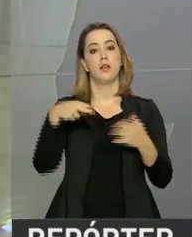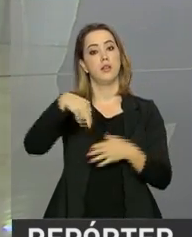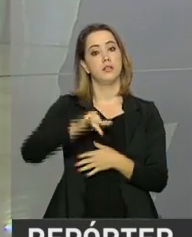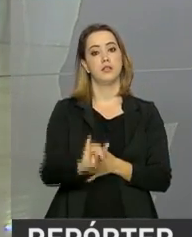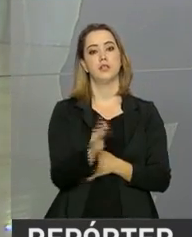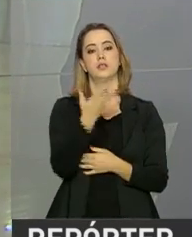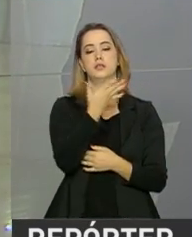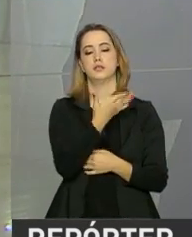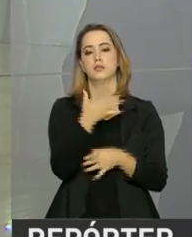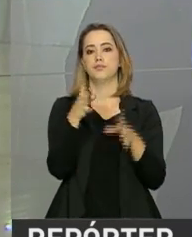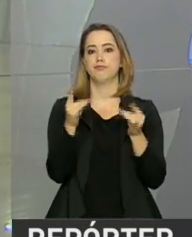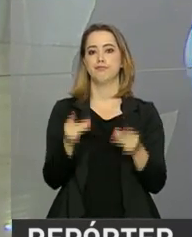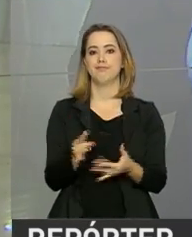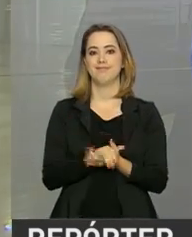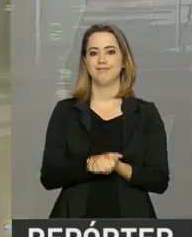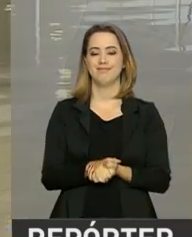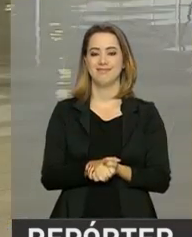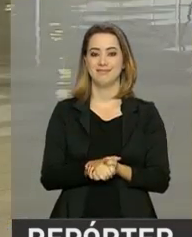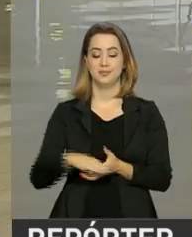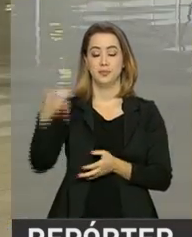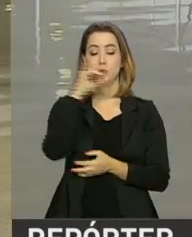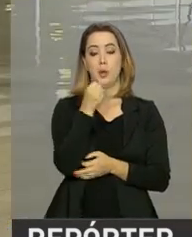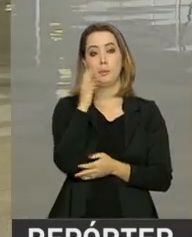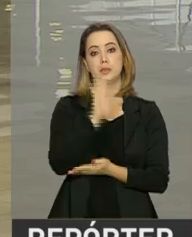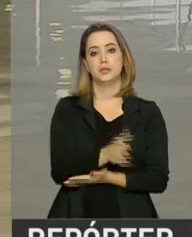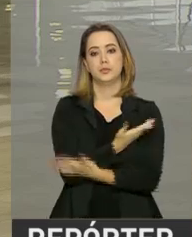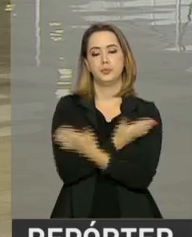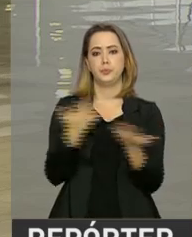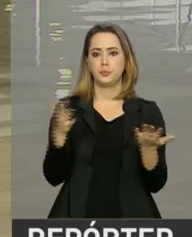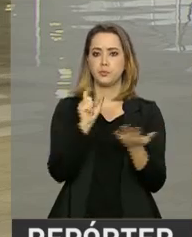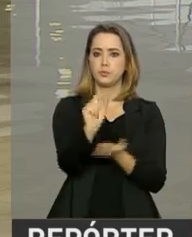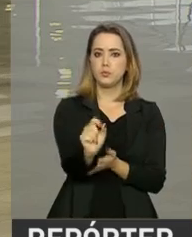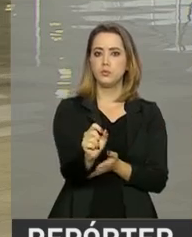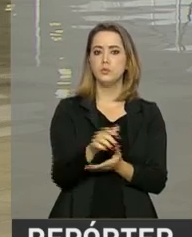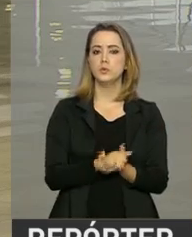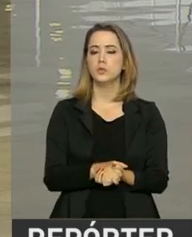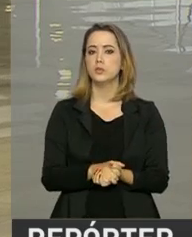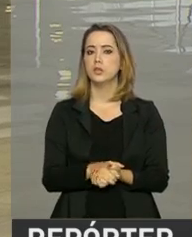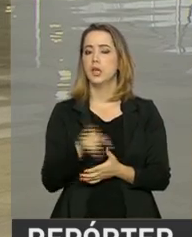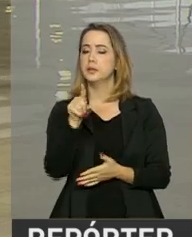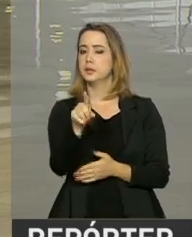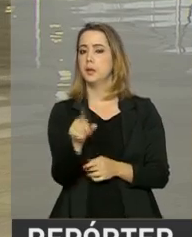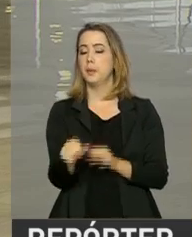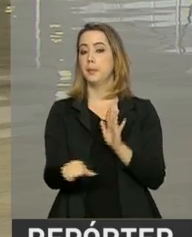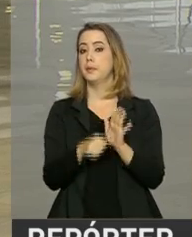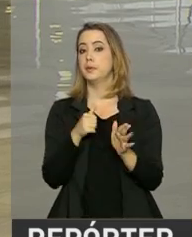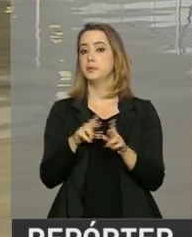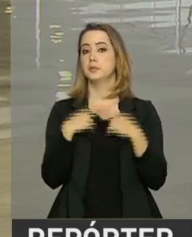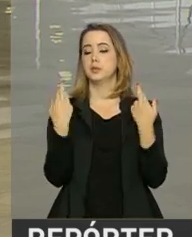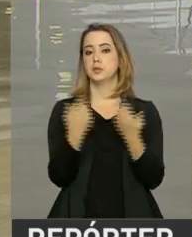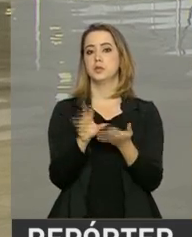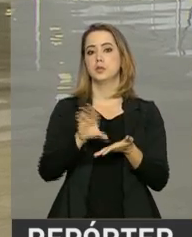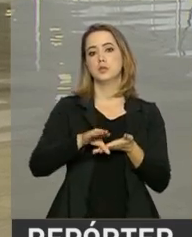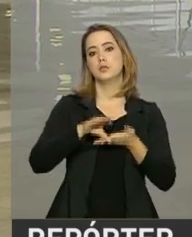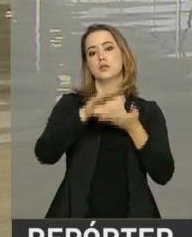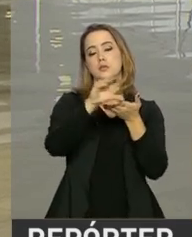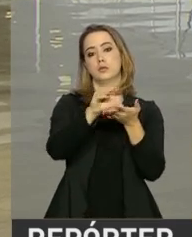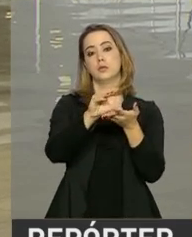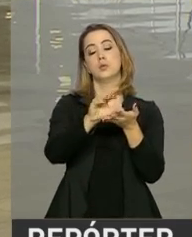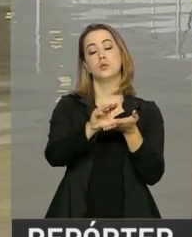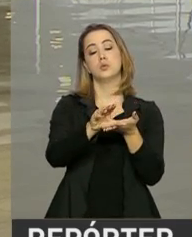Olá Nei Olá Zé luí Boa tarde Boa tarde a todos o esta foi a primeira reunião do Conselho Nacional